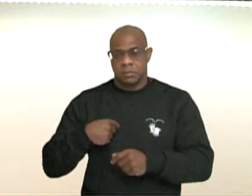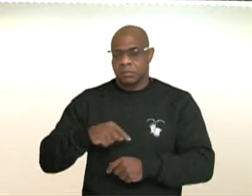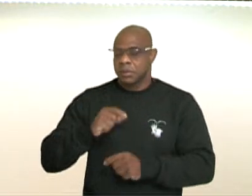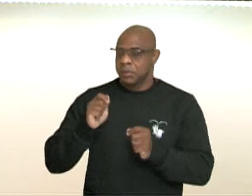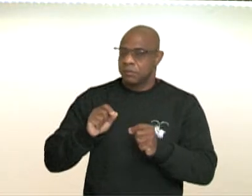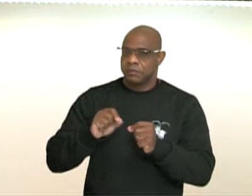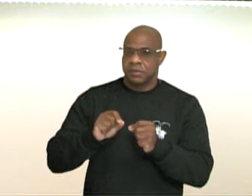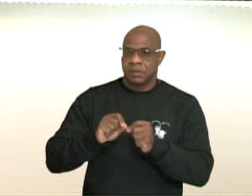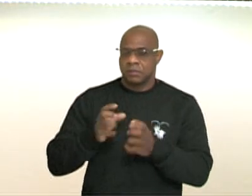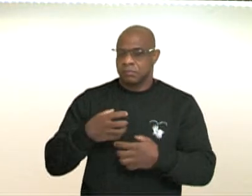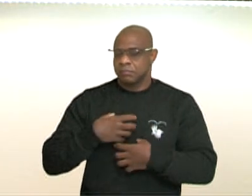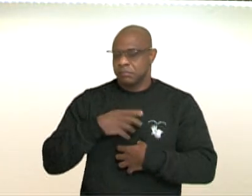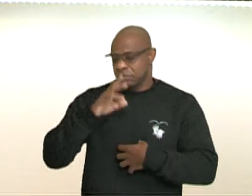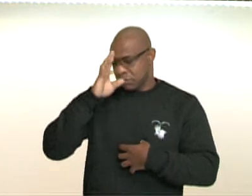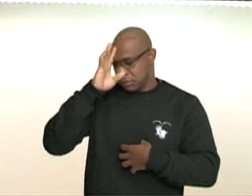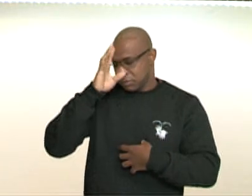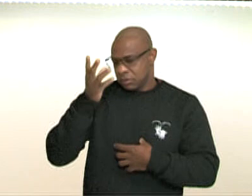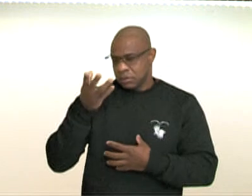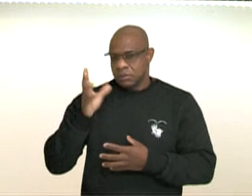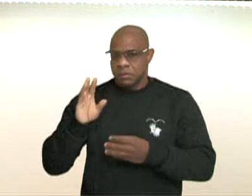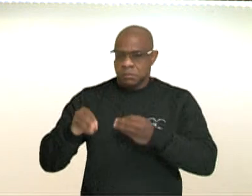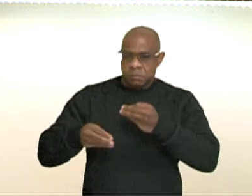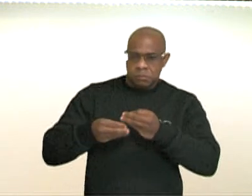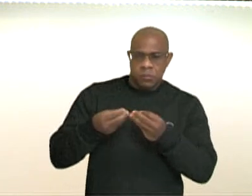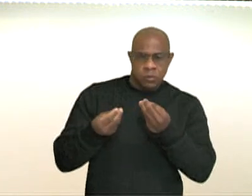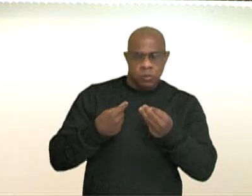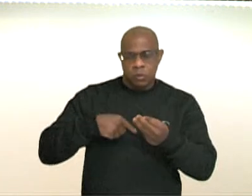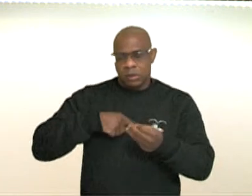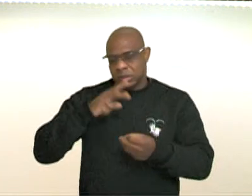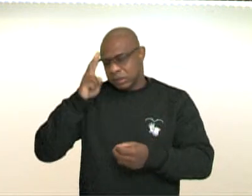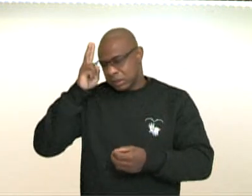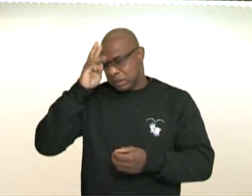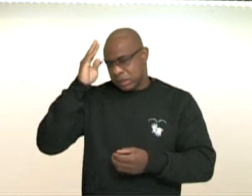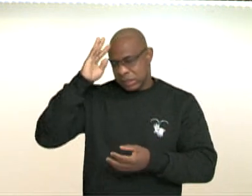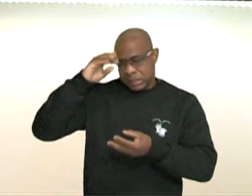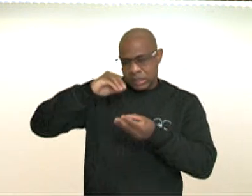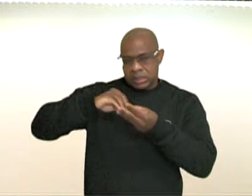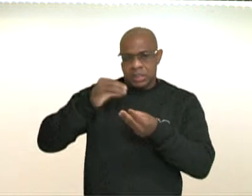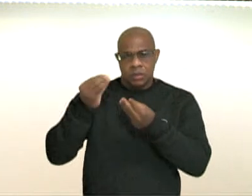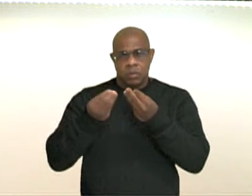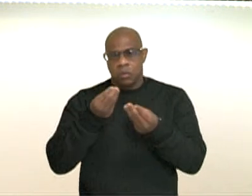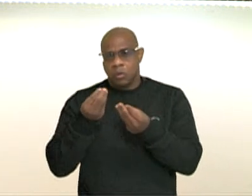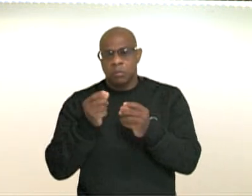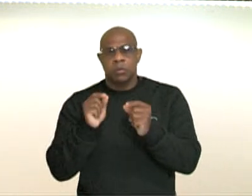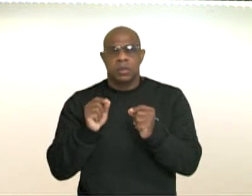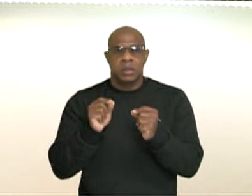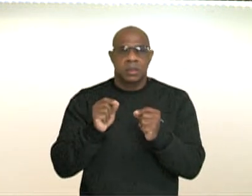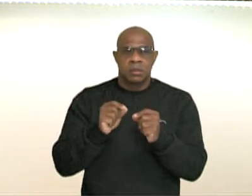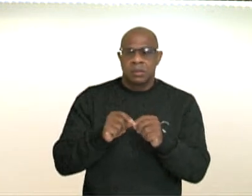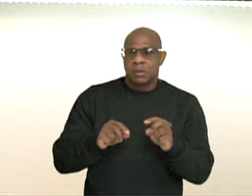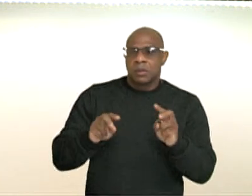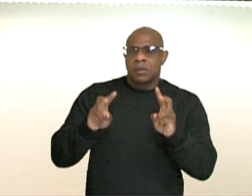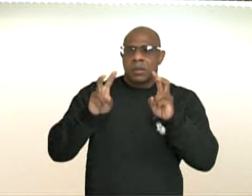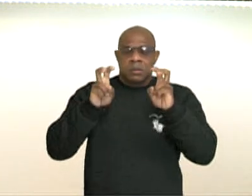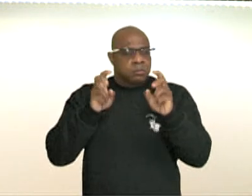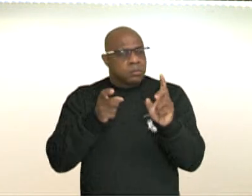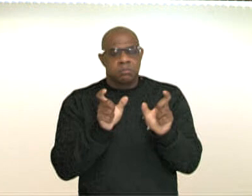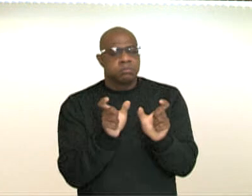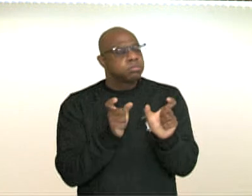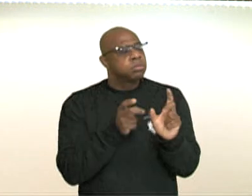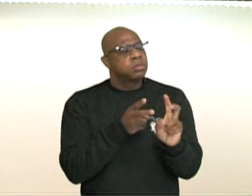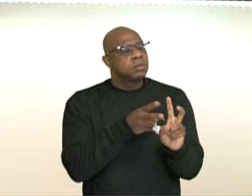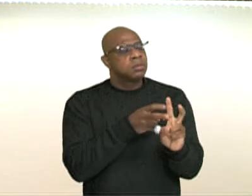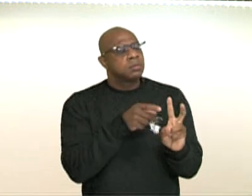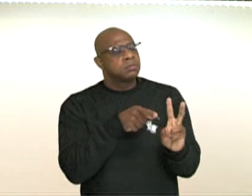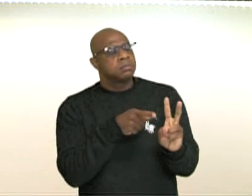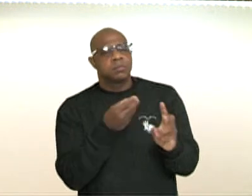bem mais introdutória, para nós entendermos um pouco a noção, inclusive, do próprio termo índio, que, inclusive, já é